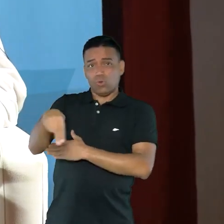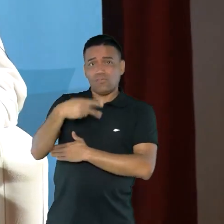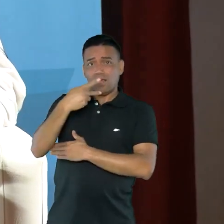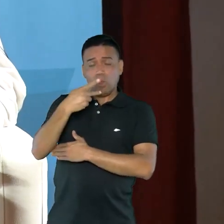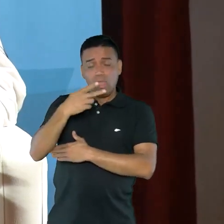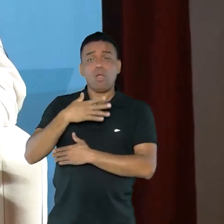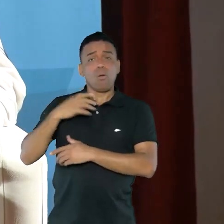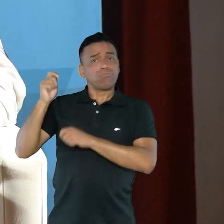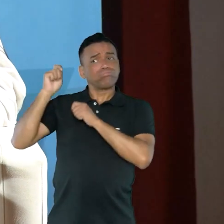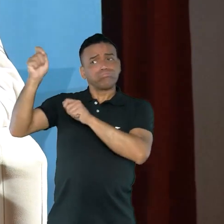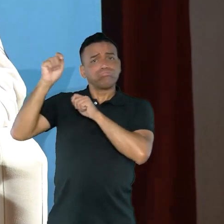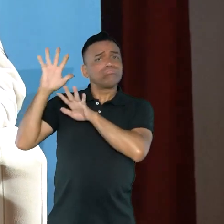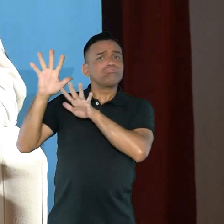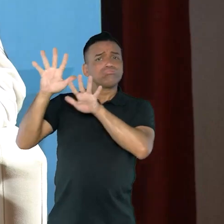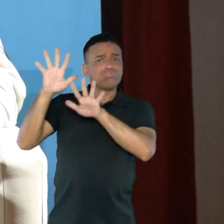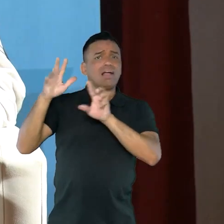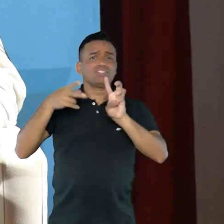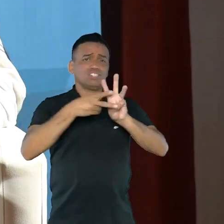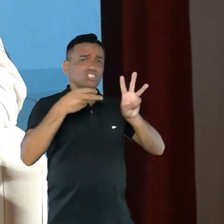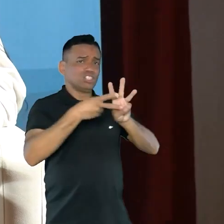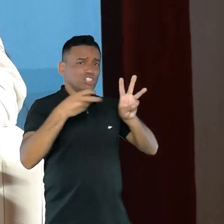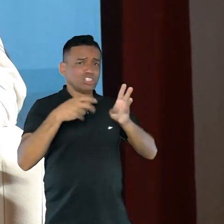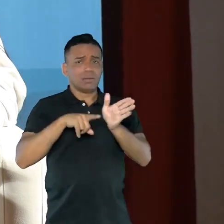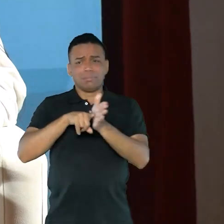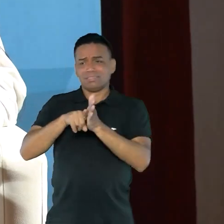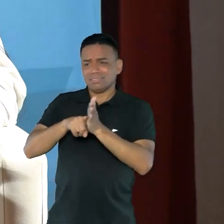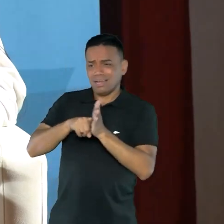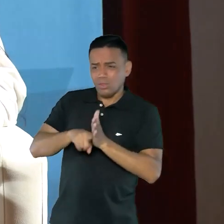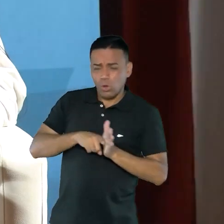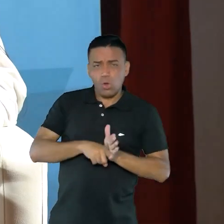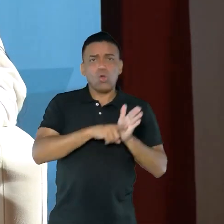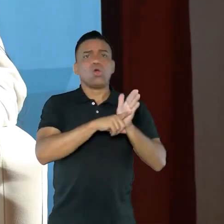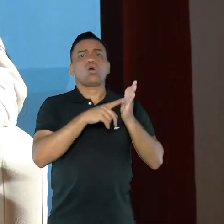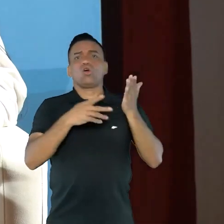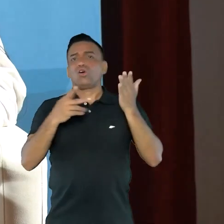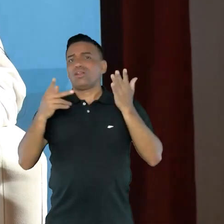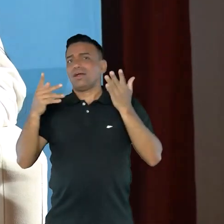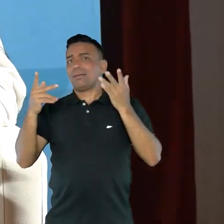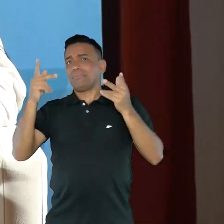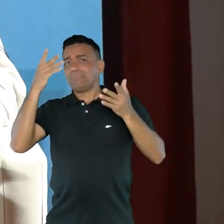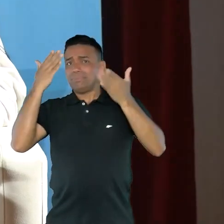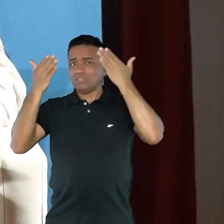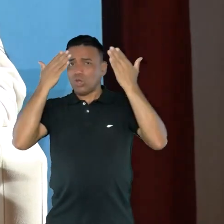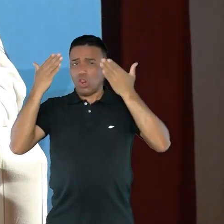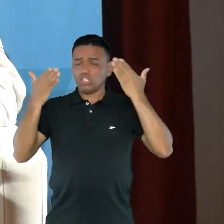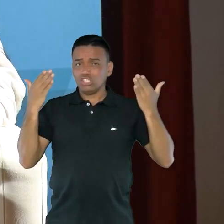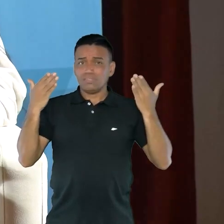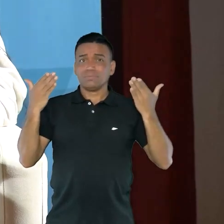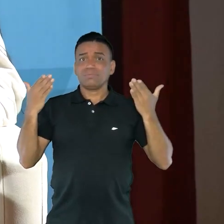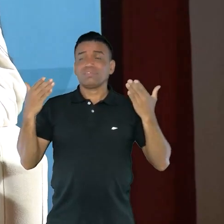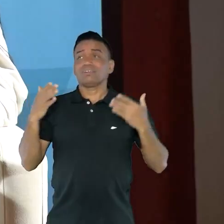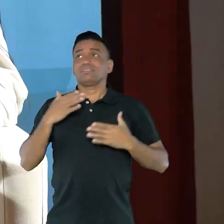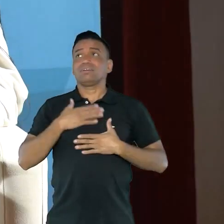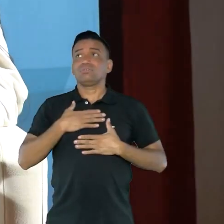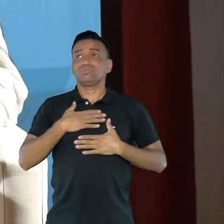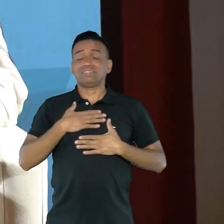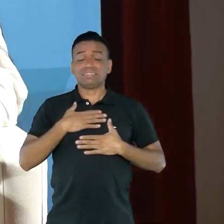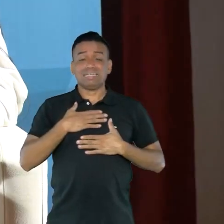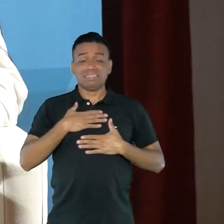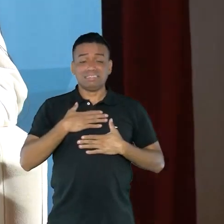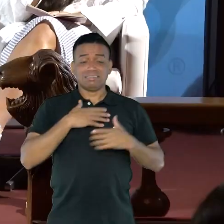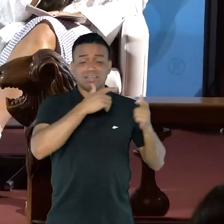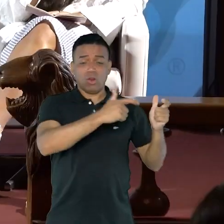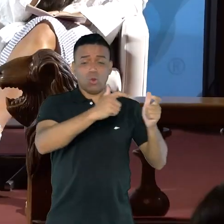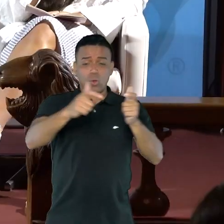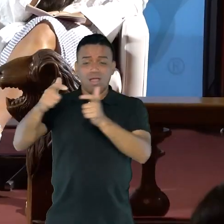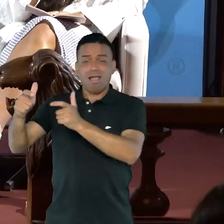e pesquisadora, psicóloga, e esses vários lugares aparecem muito na minha escrita também,